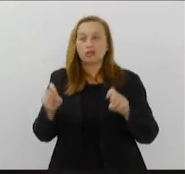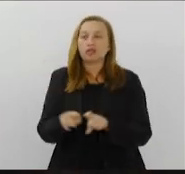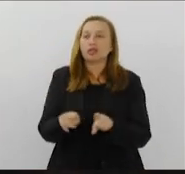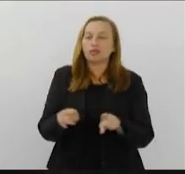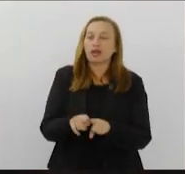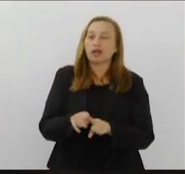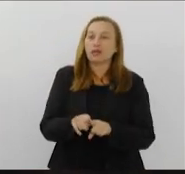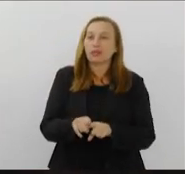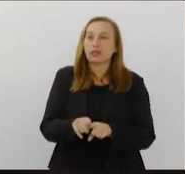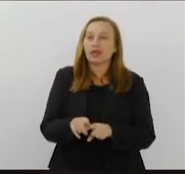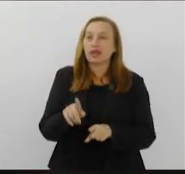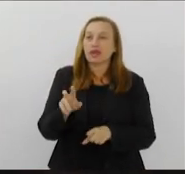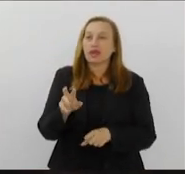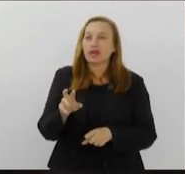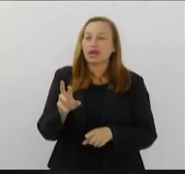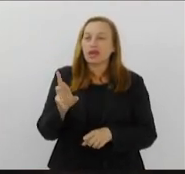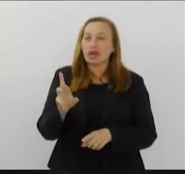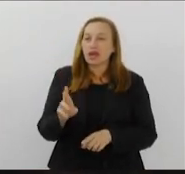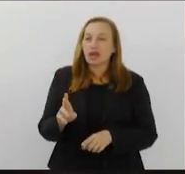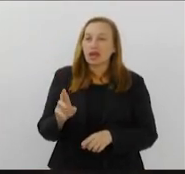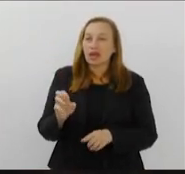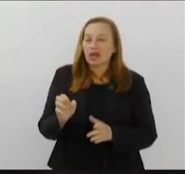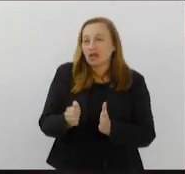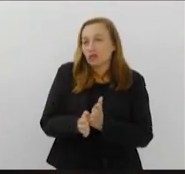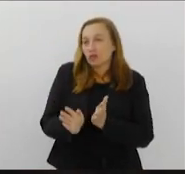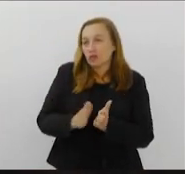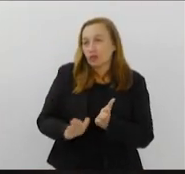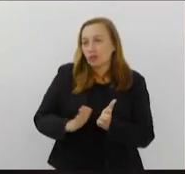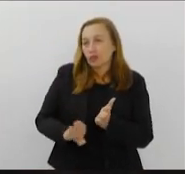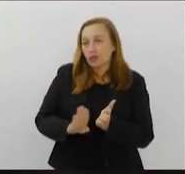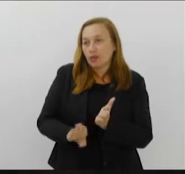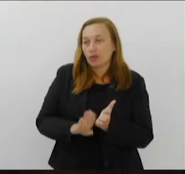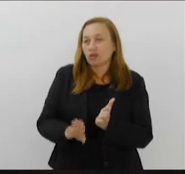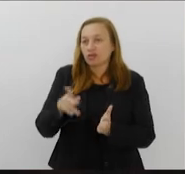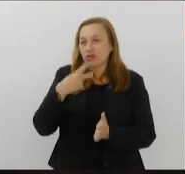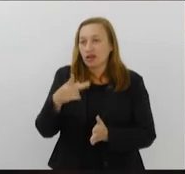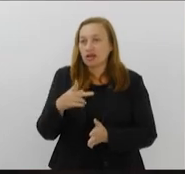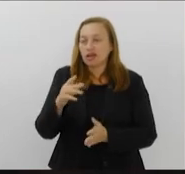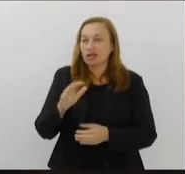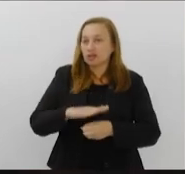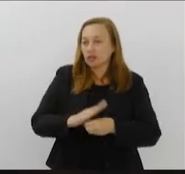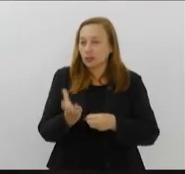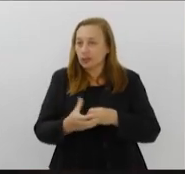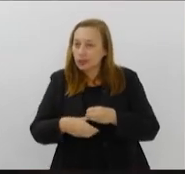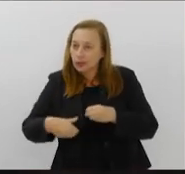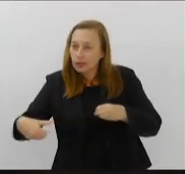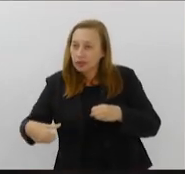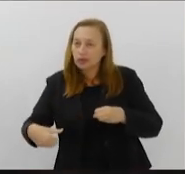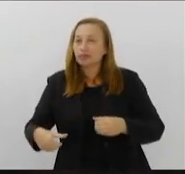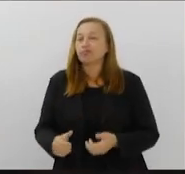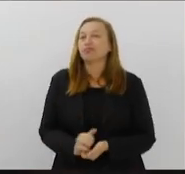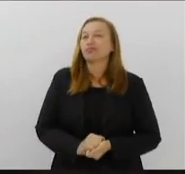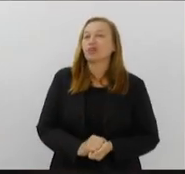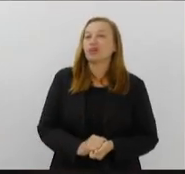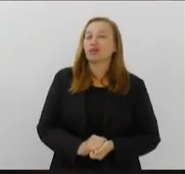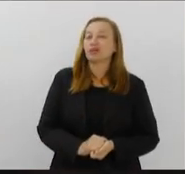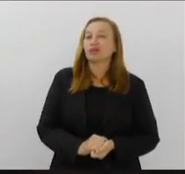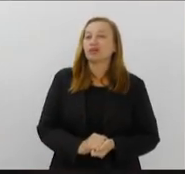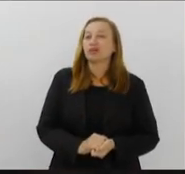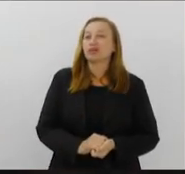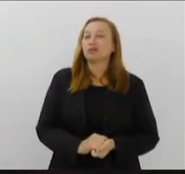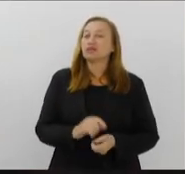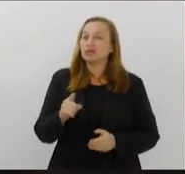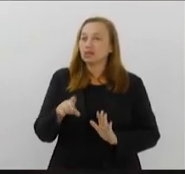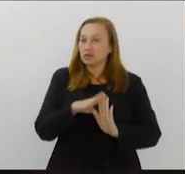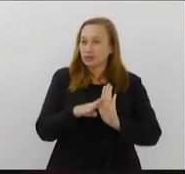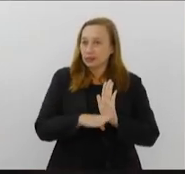dos resíduos, porque, quando a gente fala em saneamento, esgotamento sanitário e resíduos, essa agenda, quando você tem a degradação